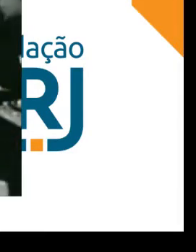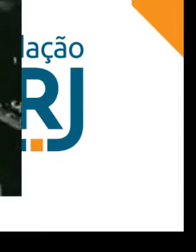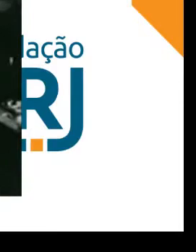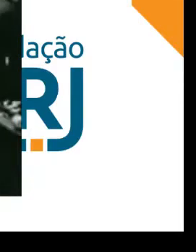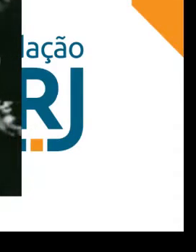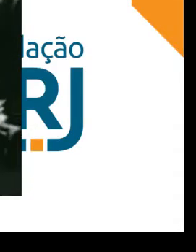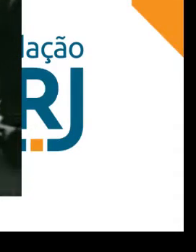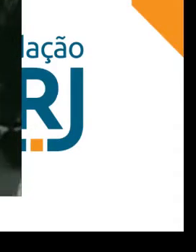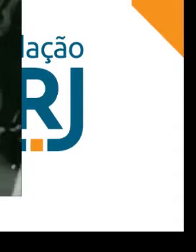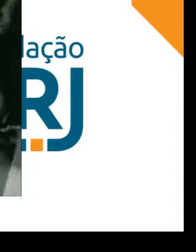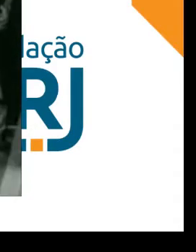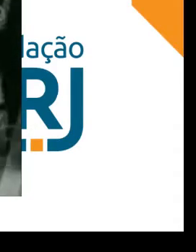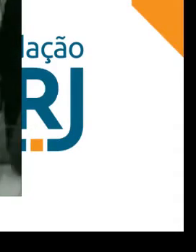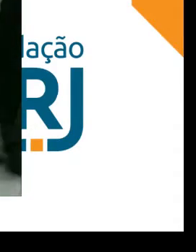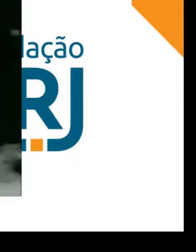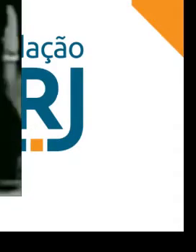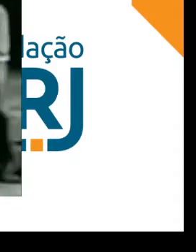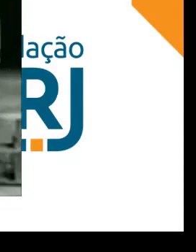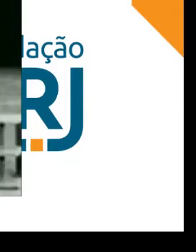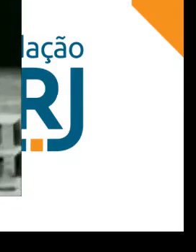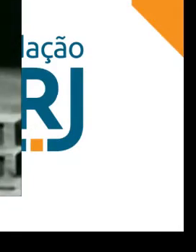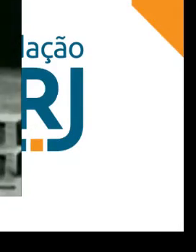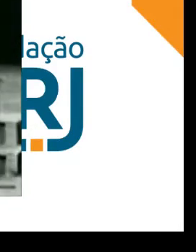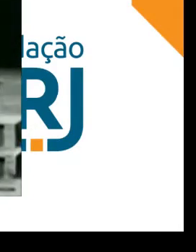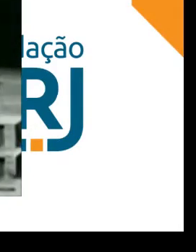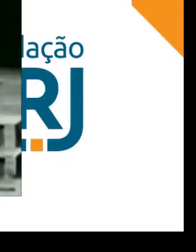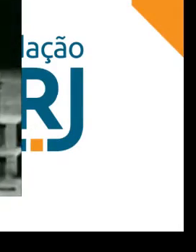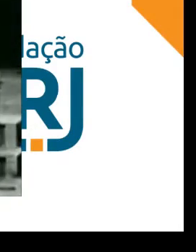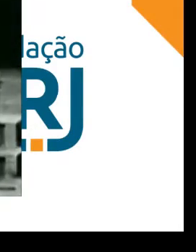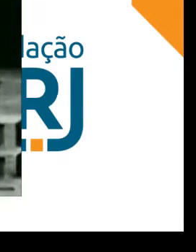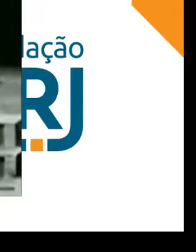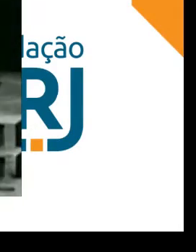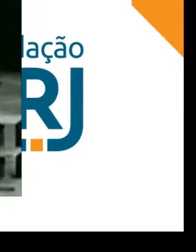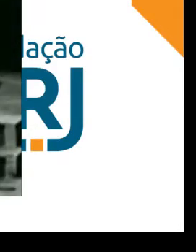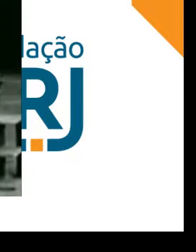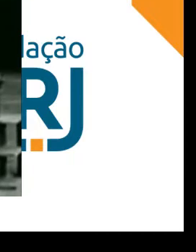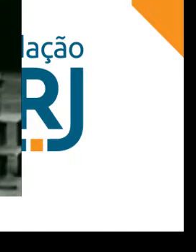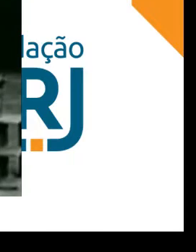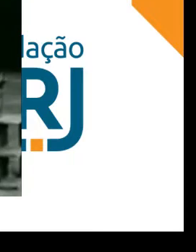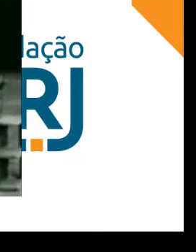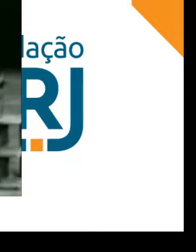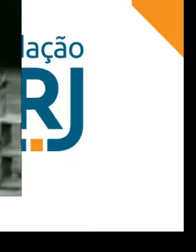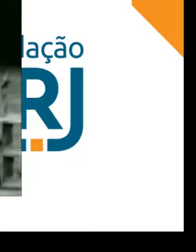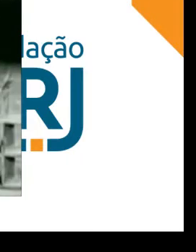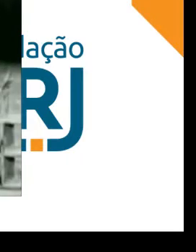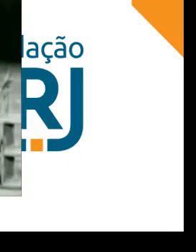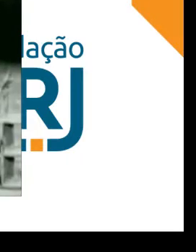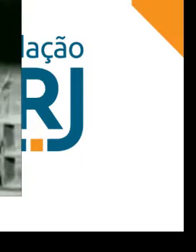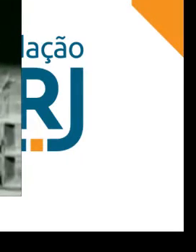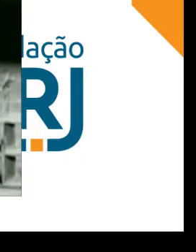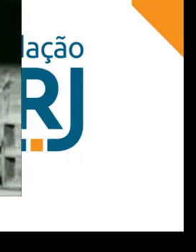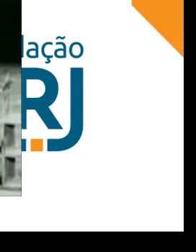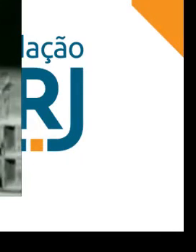body. And then there was panel. Os artífices controlavam a maneira como faziam o seu trabalho. Todo o processo